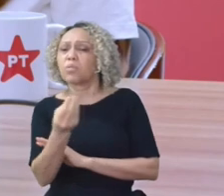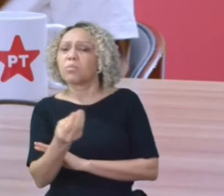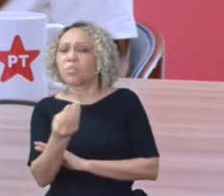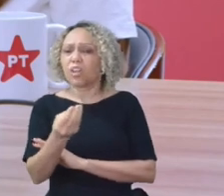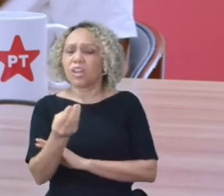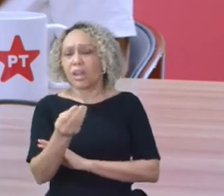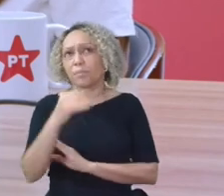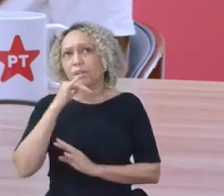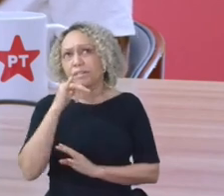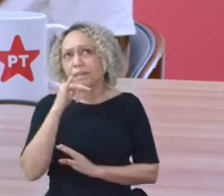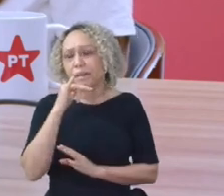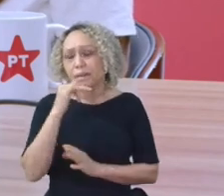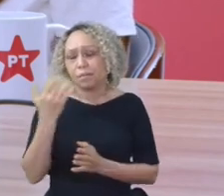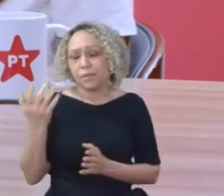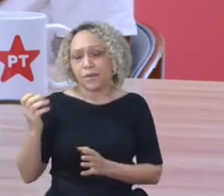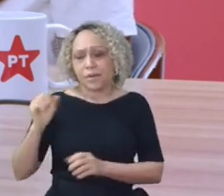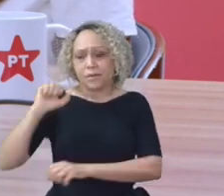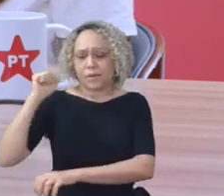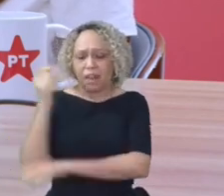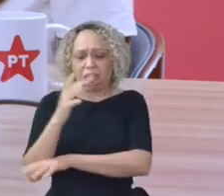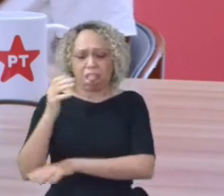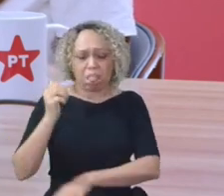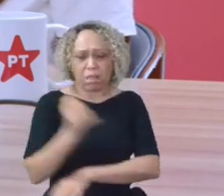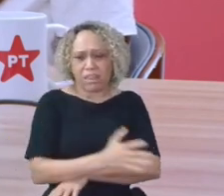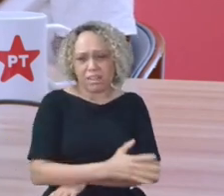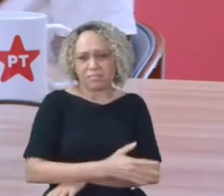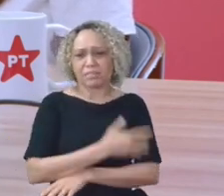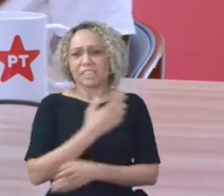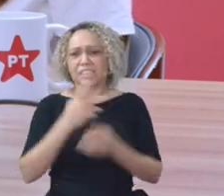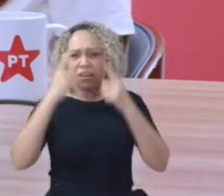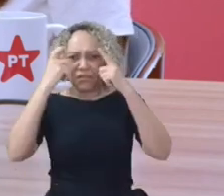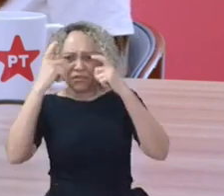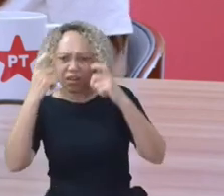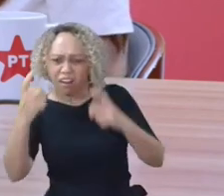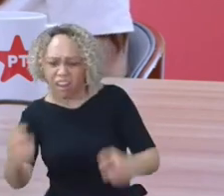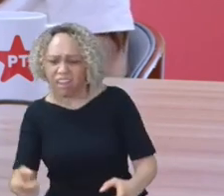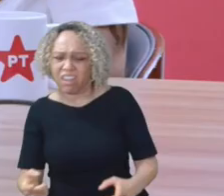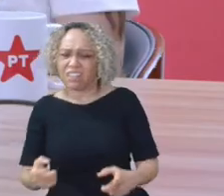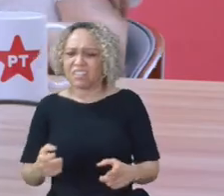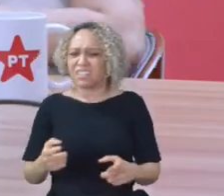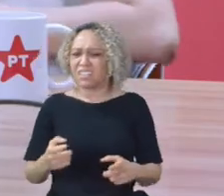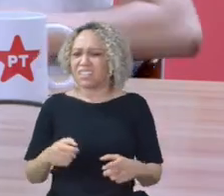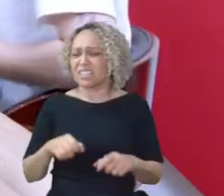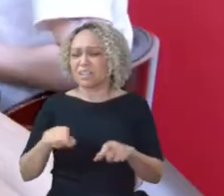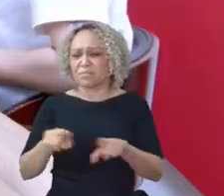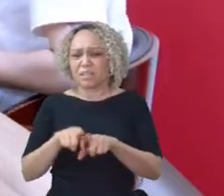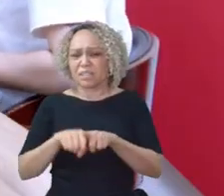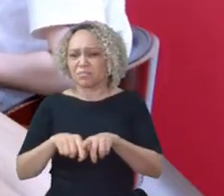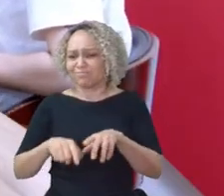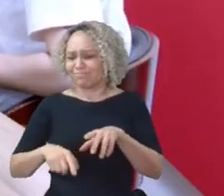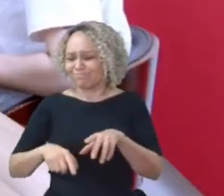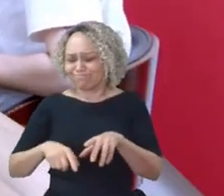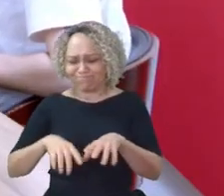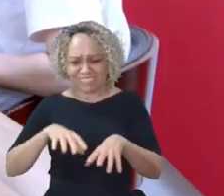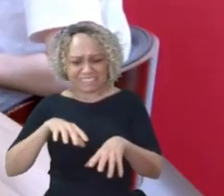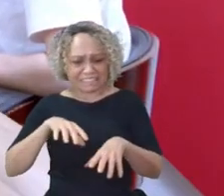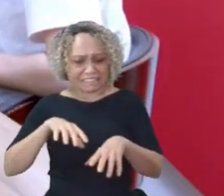as violências, as atividades econômicas predatórias afetam a vida do povo indígena?